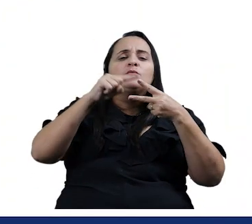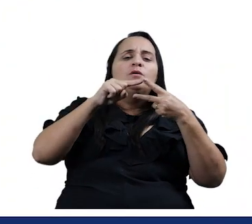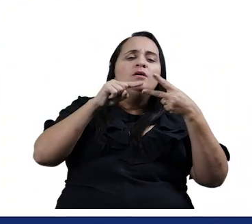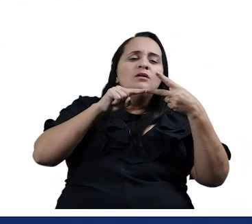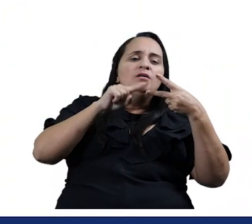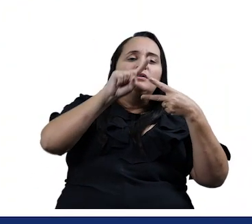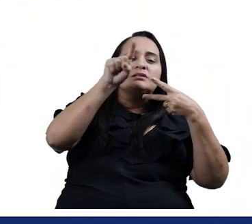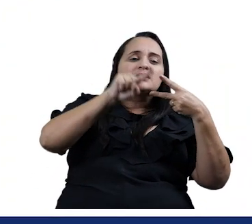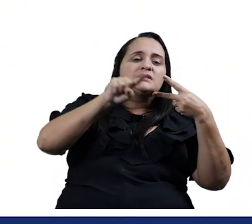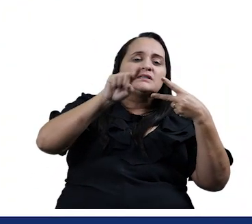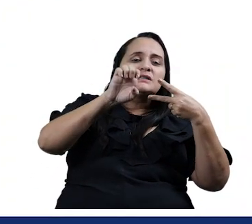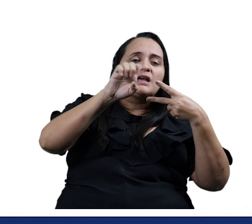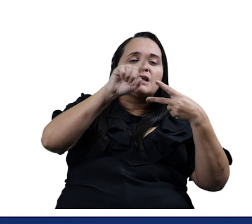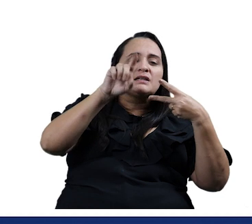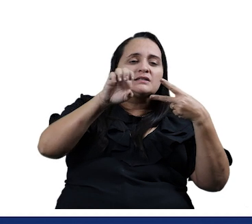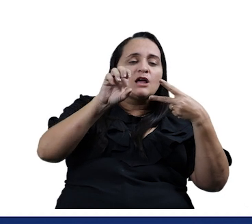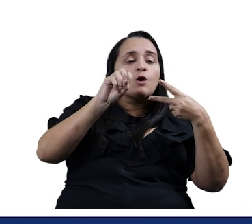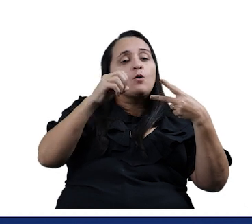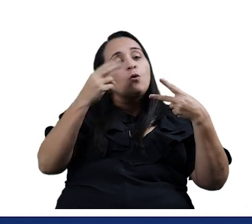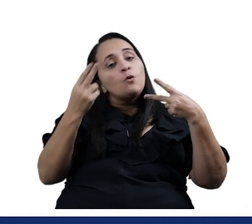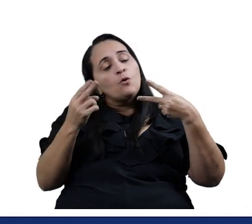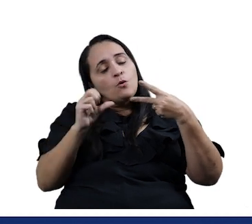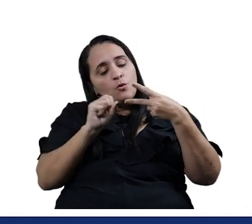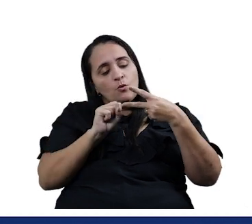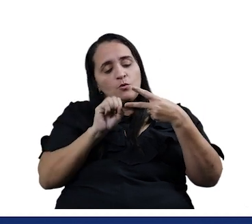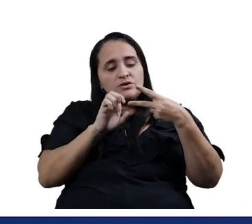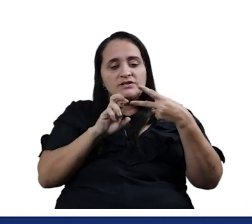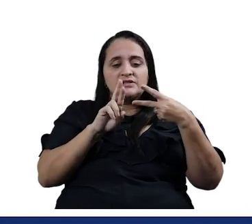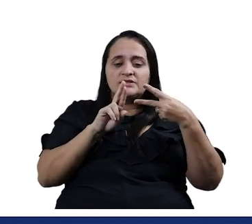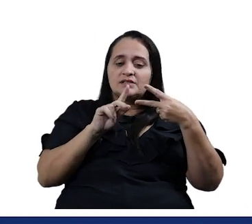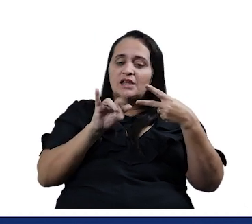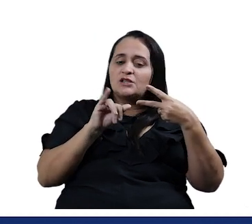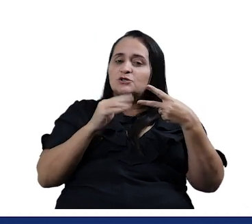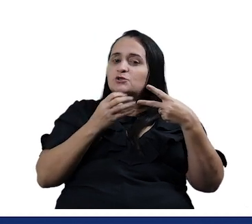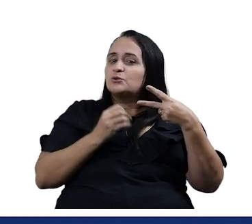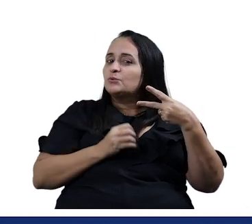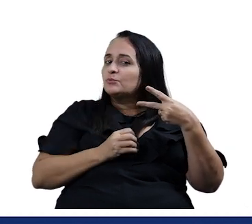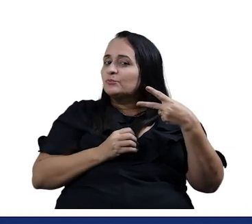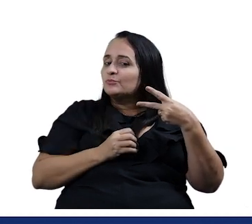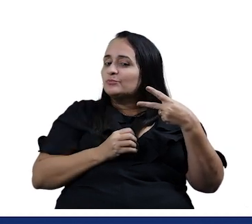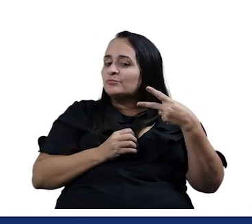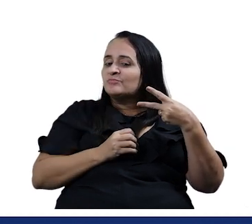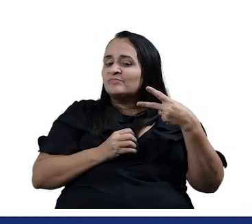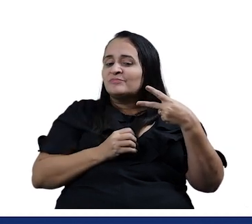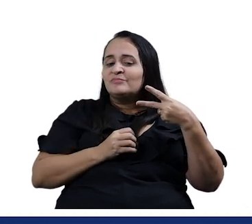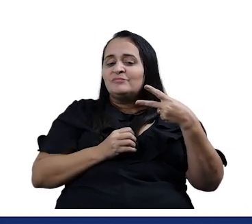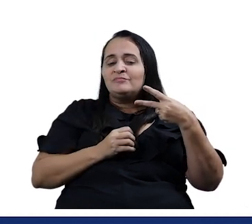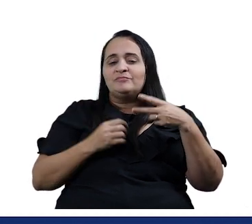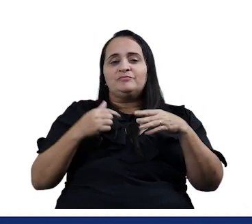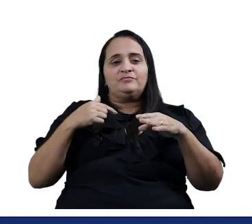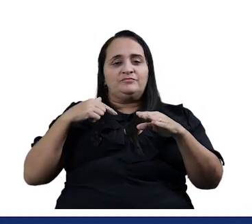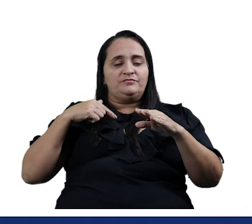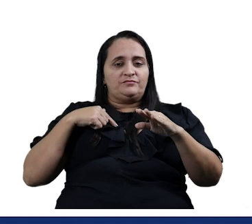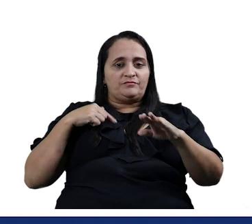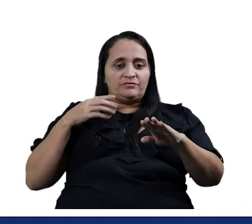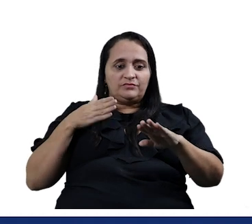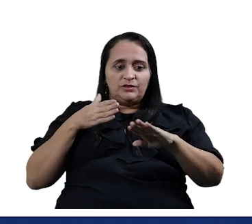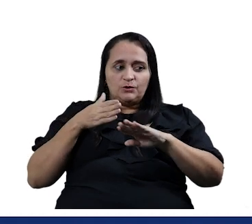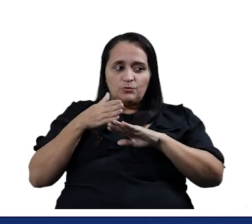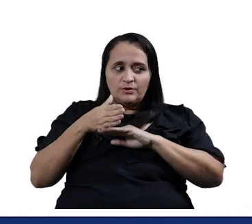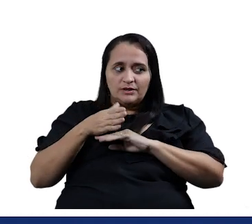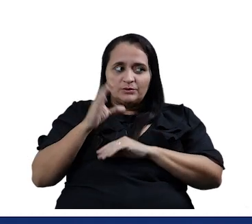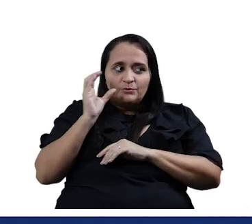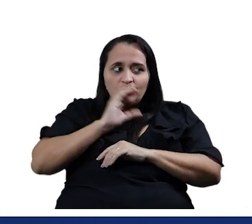entro depressa e roubo uma flor. Quem fala isso? Quem fala isso é